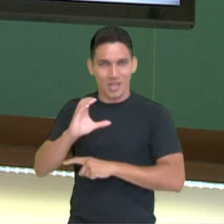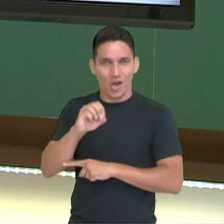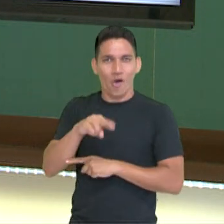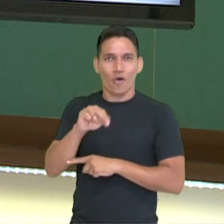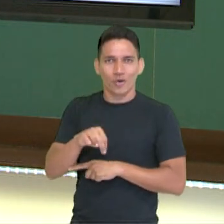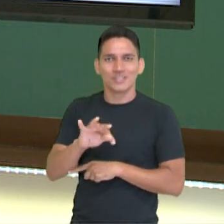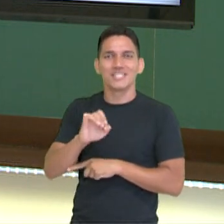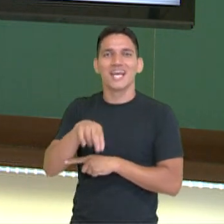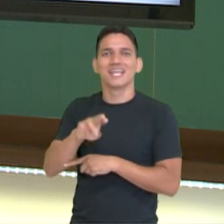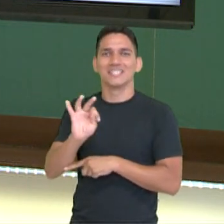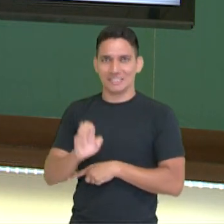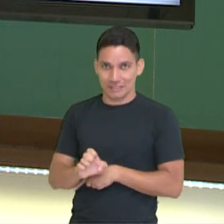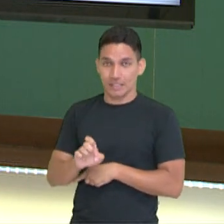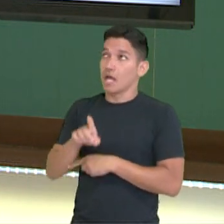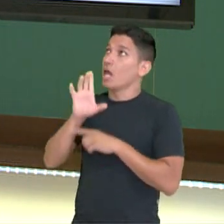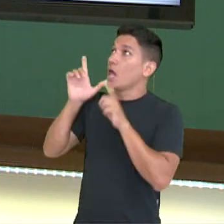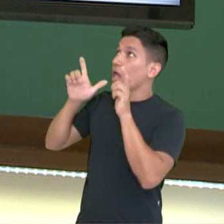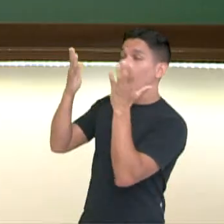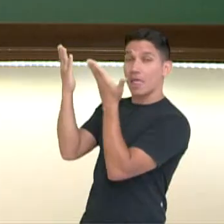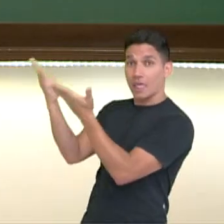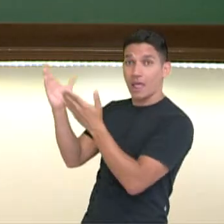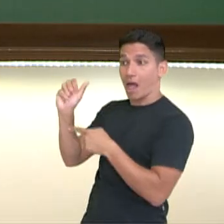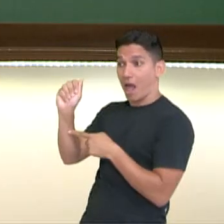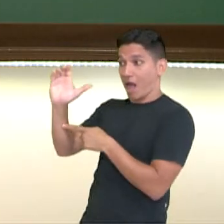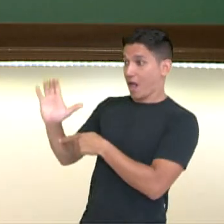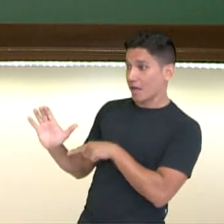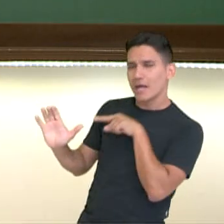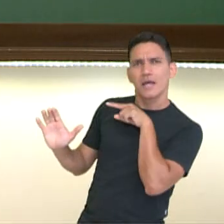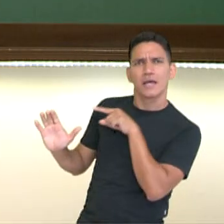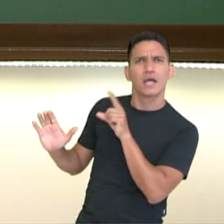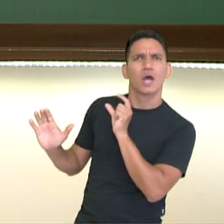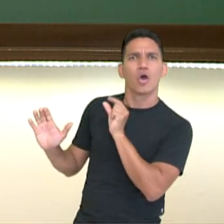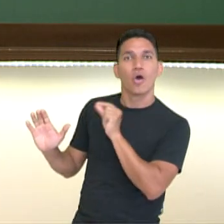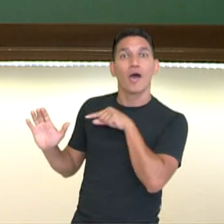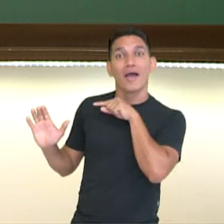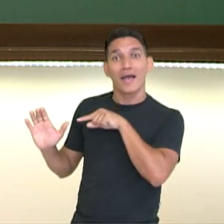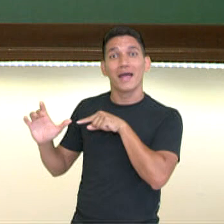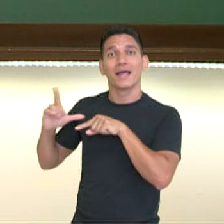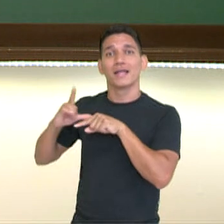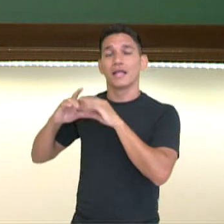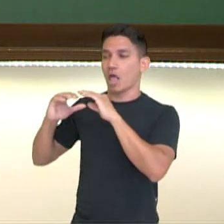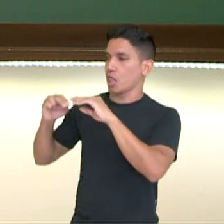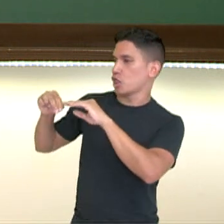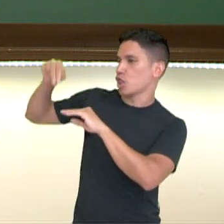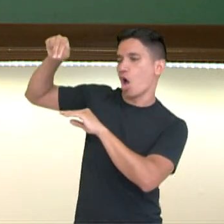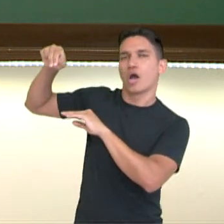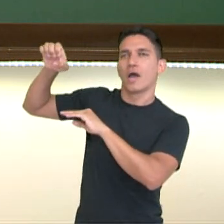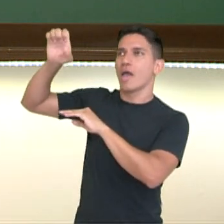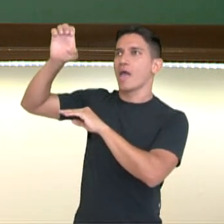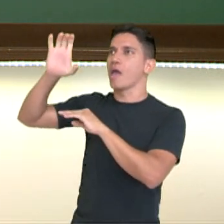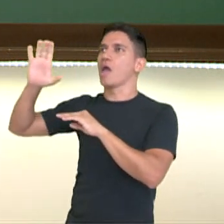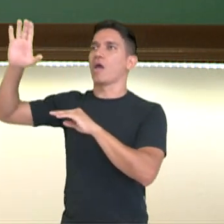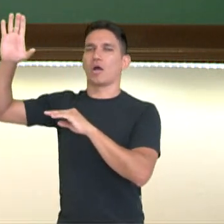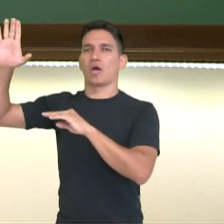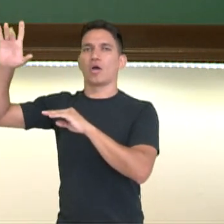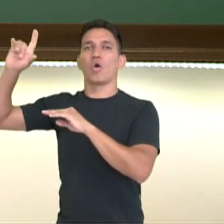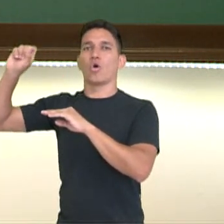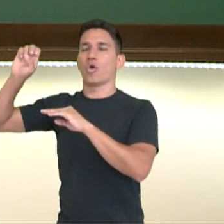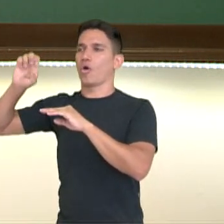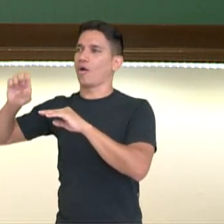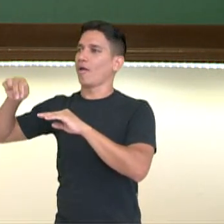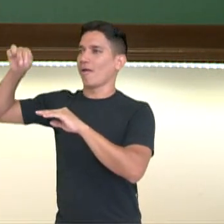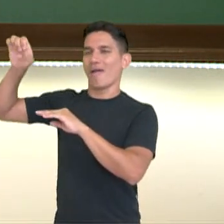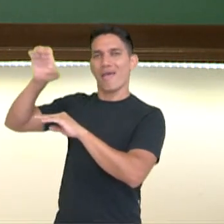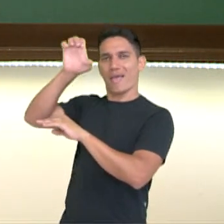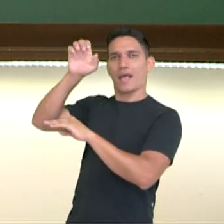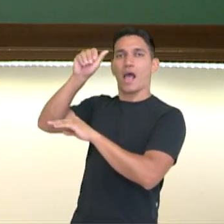a África, um continente. Percebe? A África faz divisa mais ao norte com a Europa, mais a nordeste com